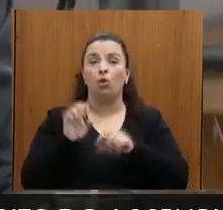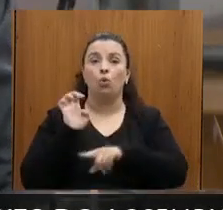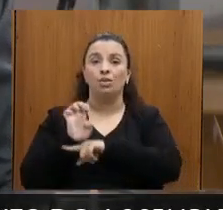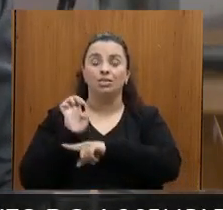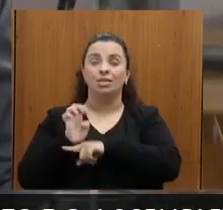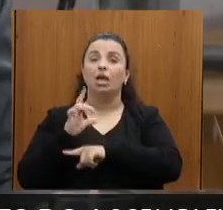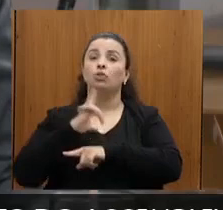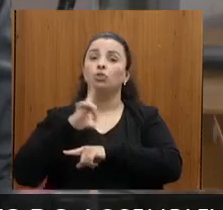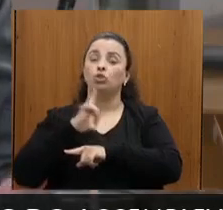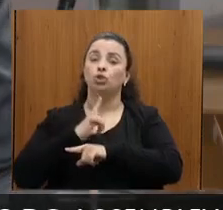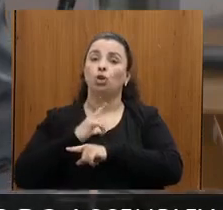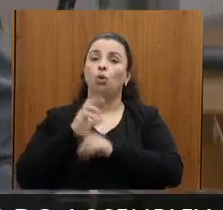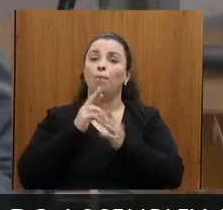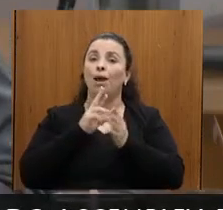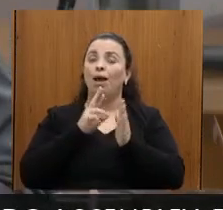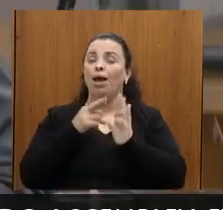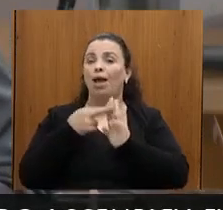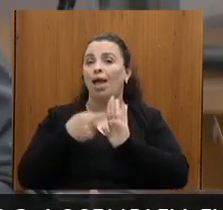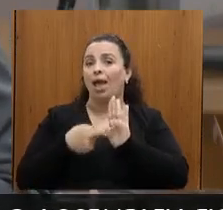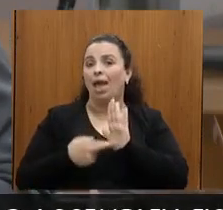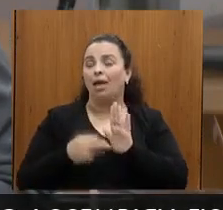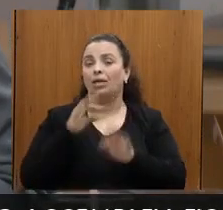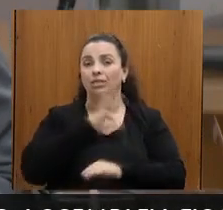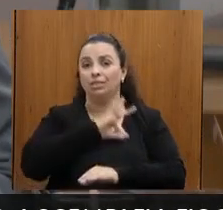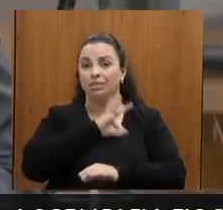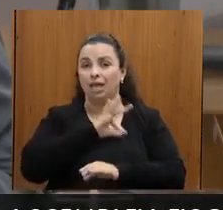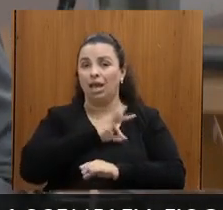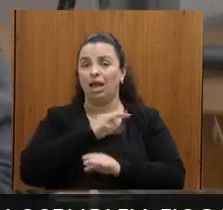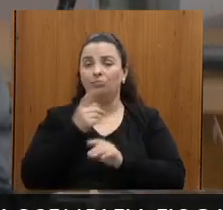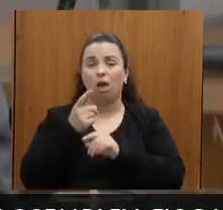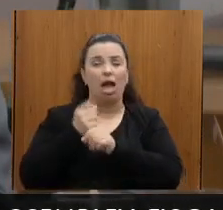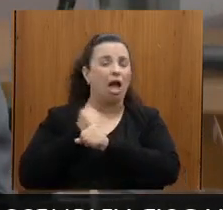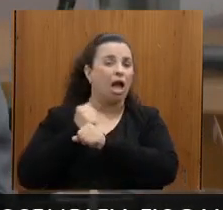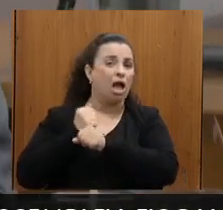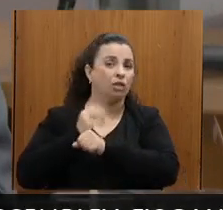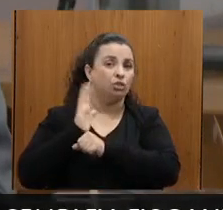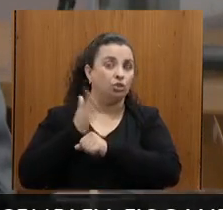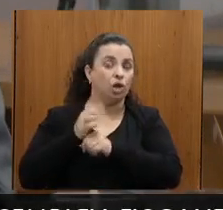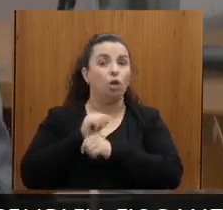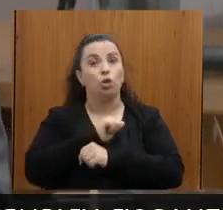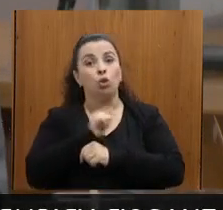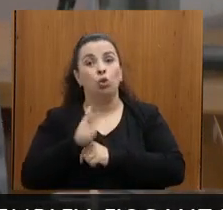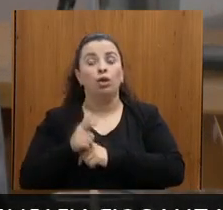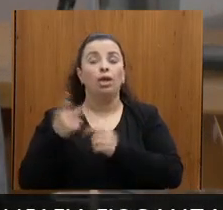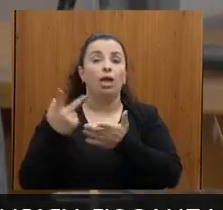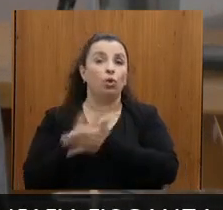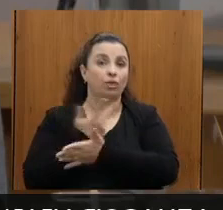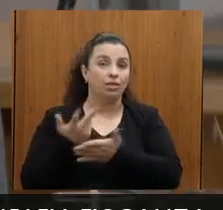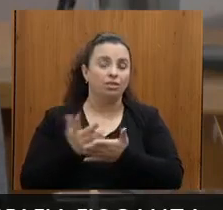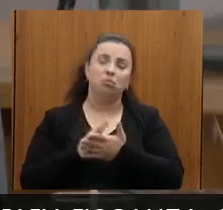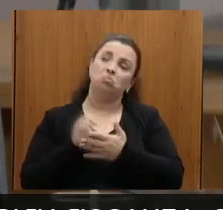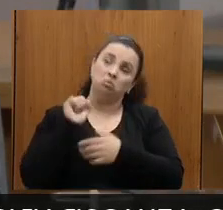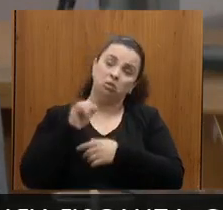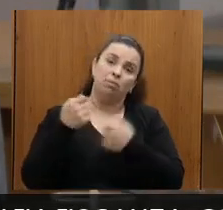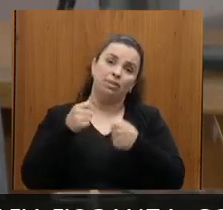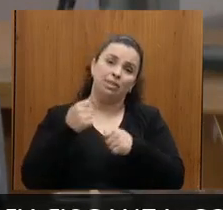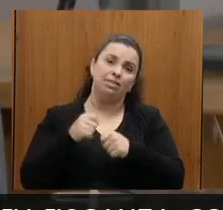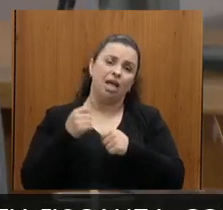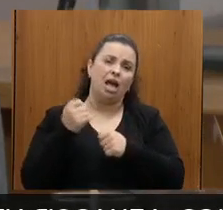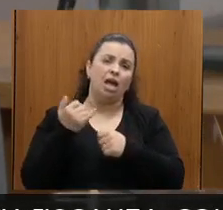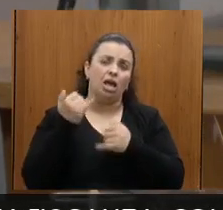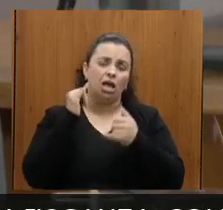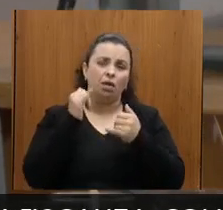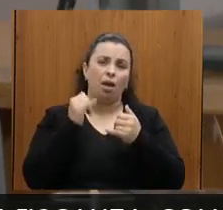há mais tempo do que aquela que ele promoveu. E, se necessário, a gente apresenta aqui um pouco os dados e números sobre essa